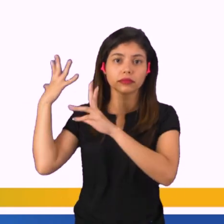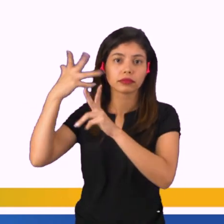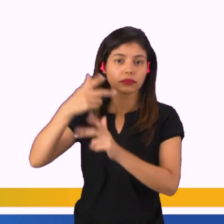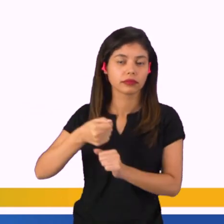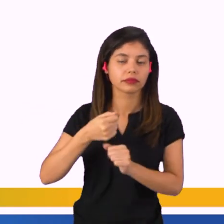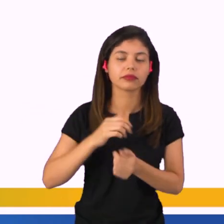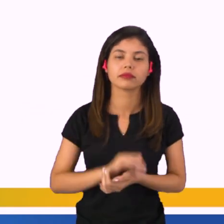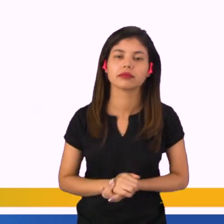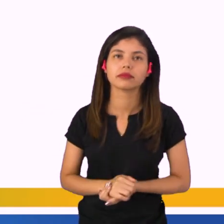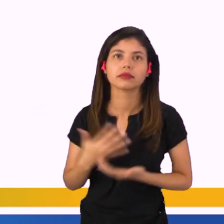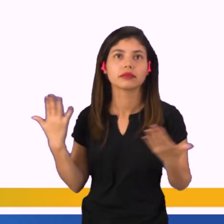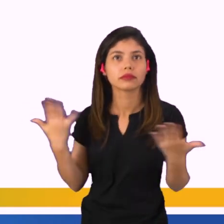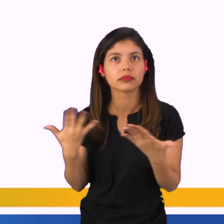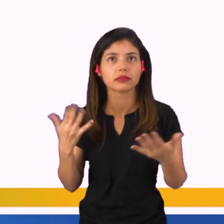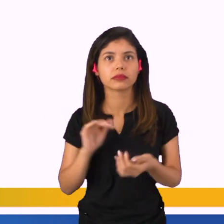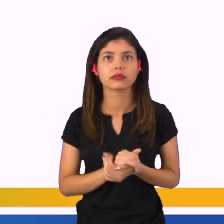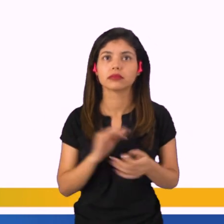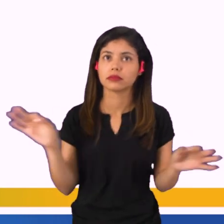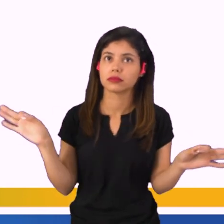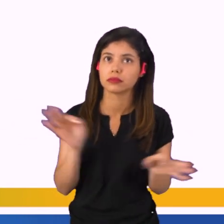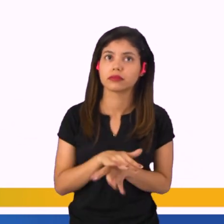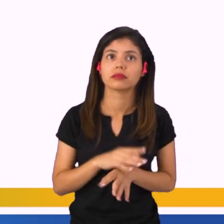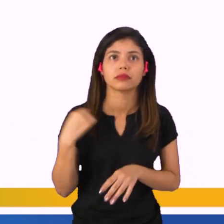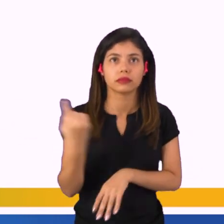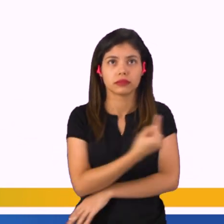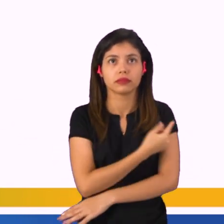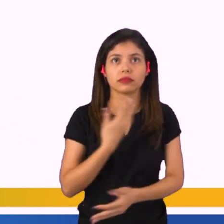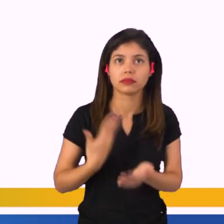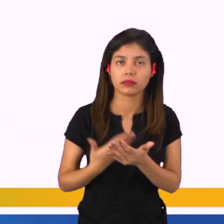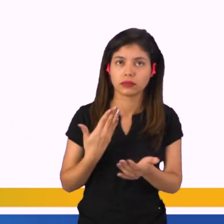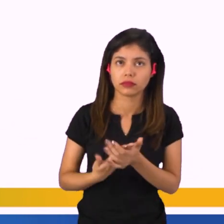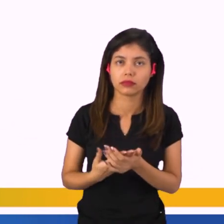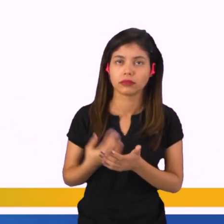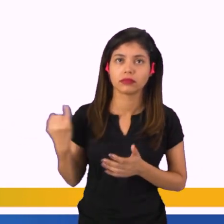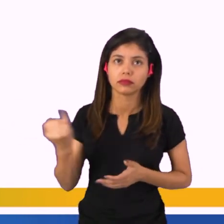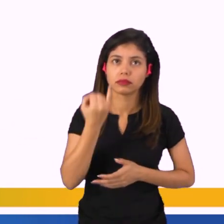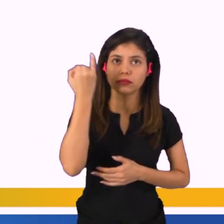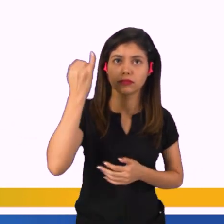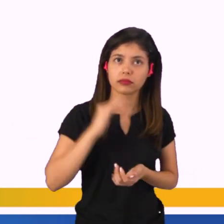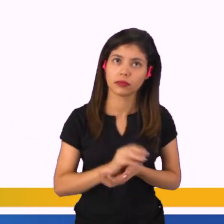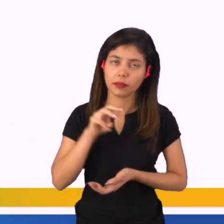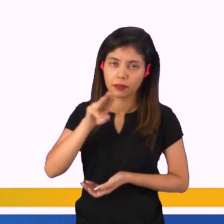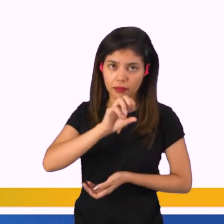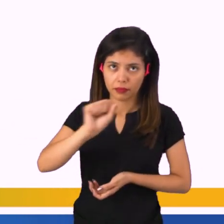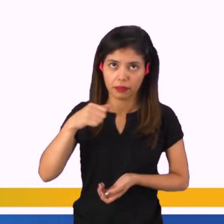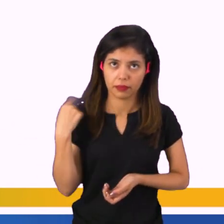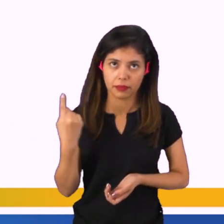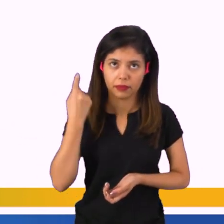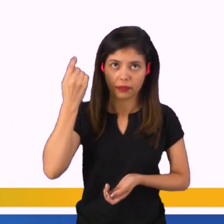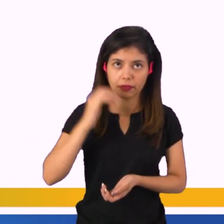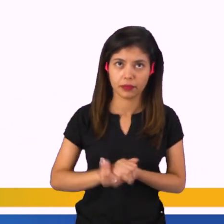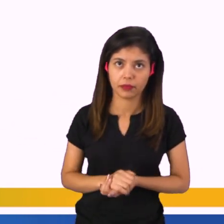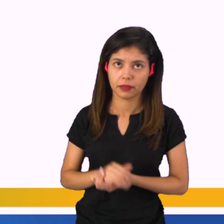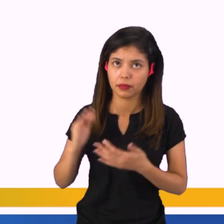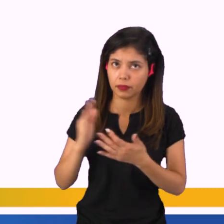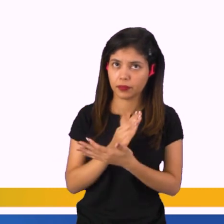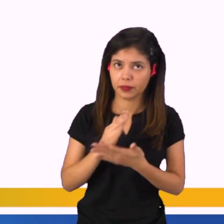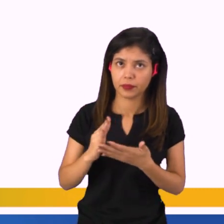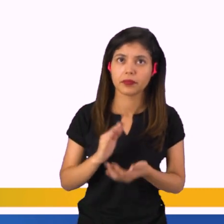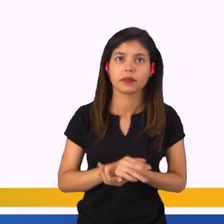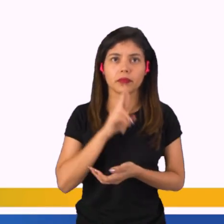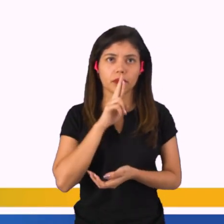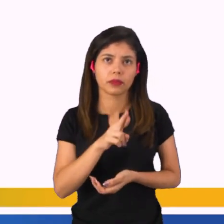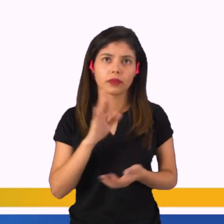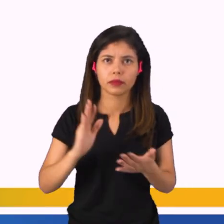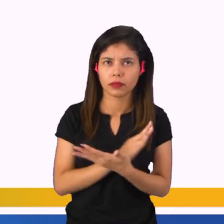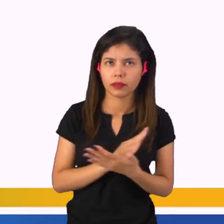vamos agora para a nossa revisão, né? Por hoje nós vamos encerrando aí a nossa aula. Hoje nós estudamos aí as principais